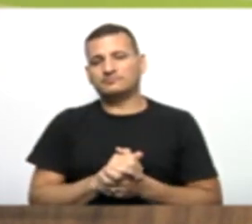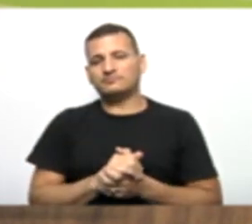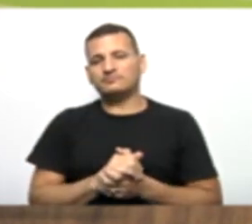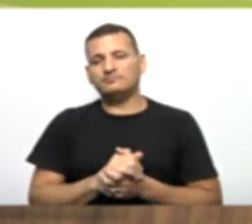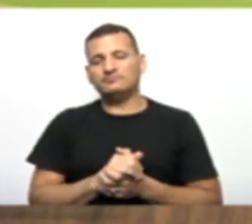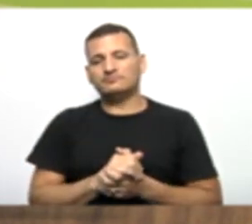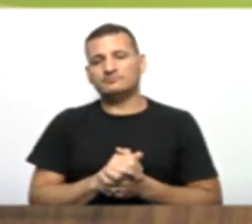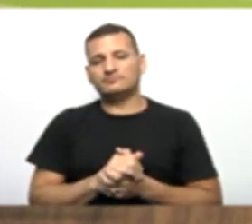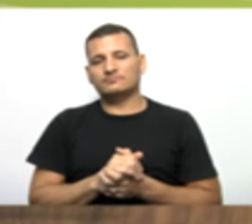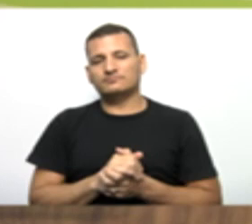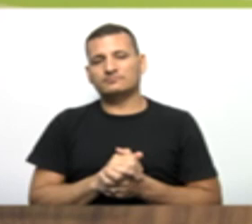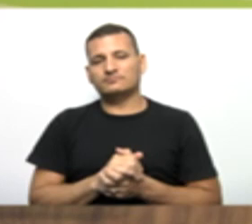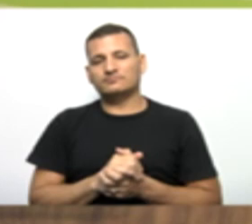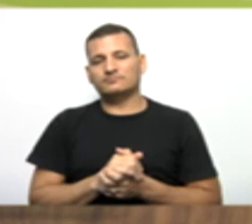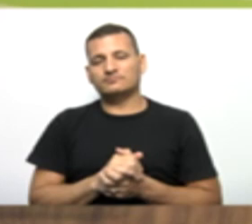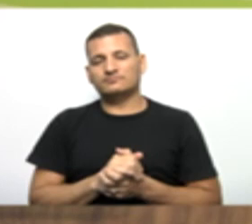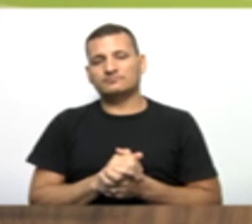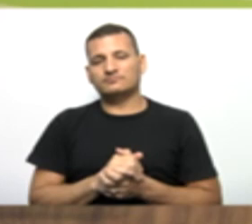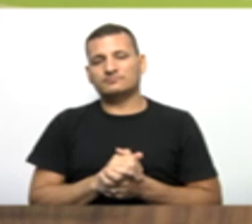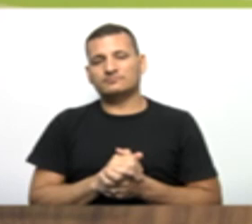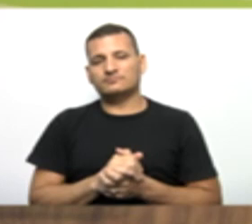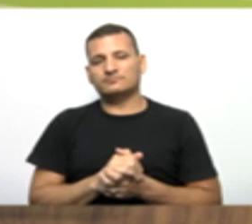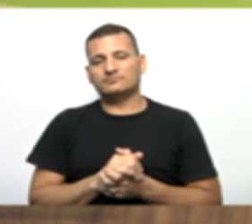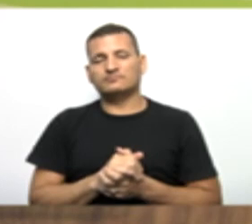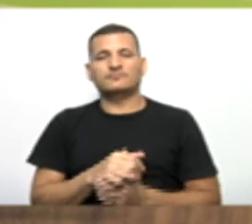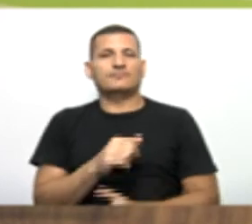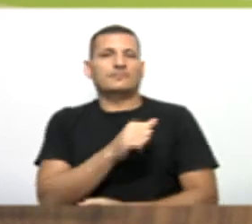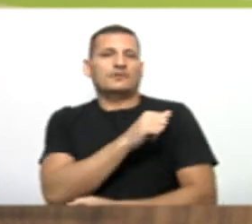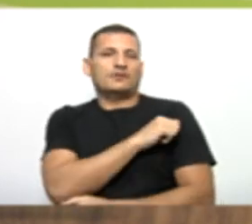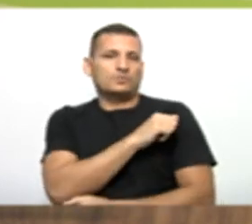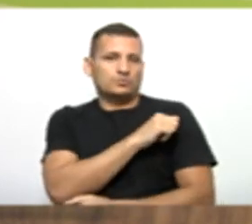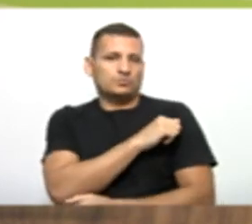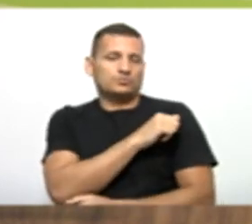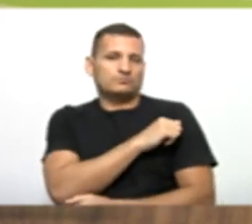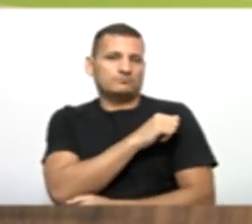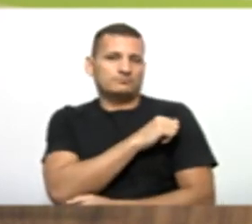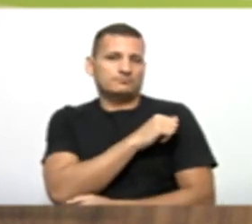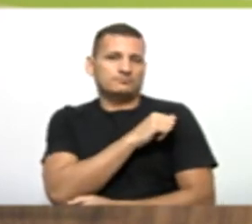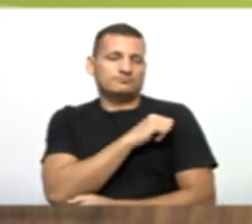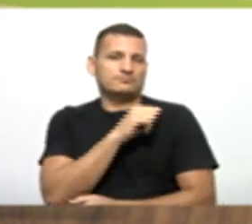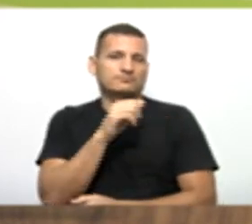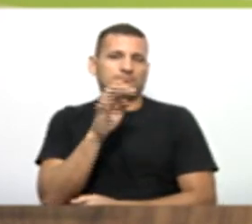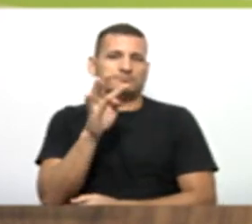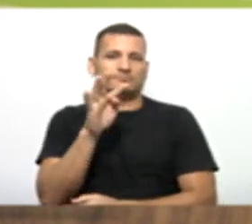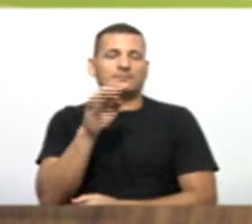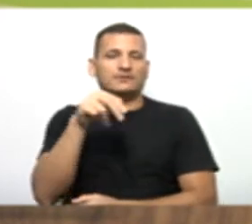quinta questão. Maravilha. Foi bem similar à sua, professor.